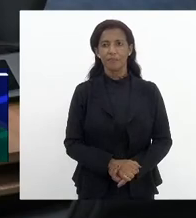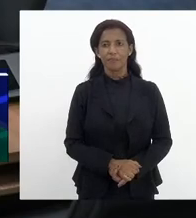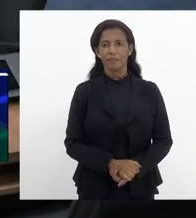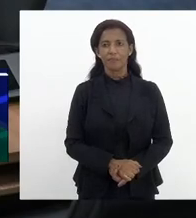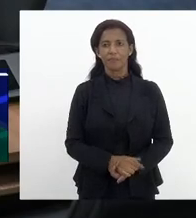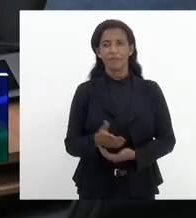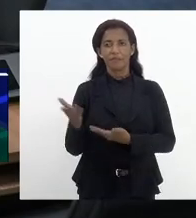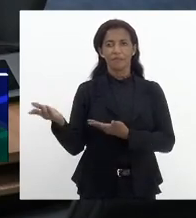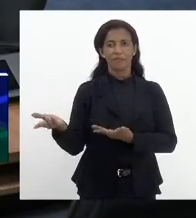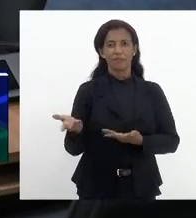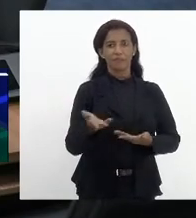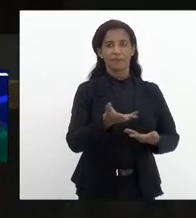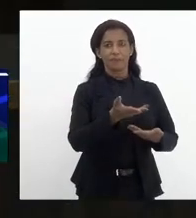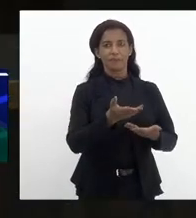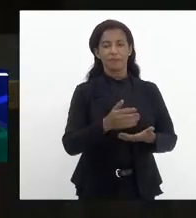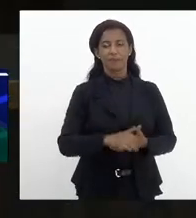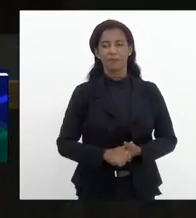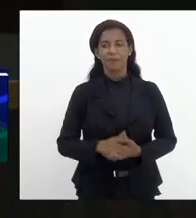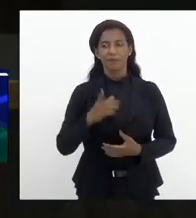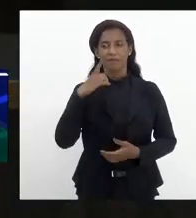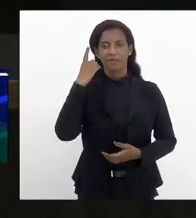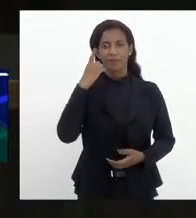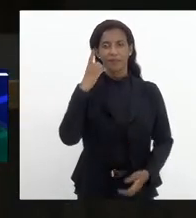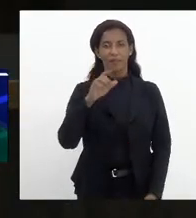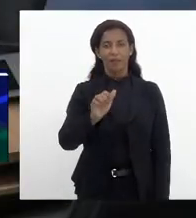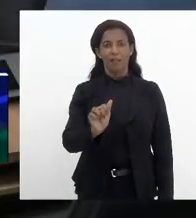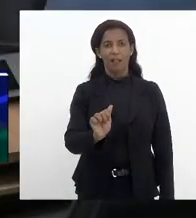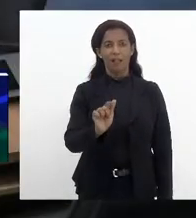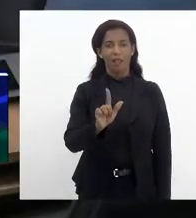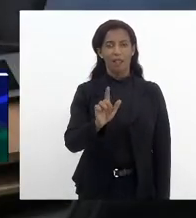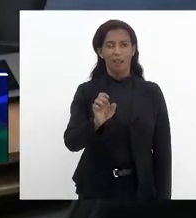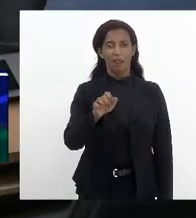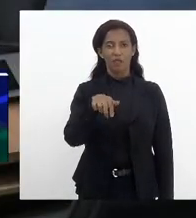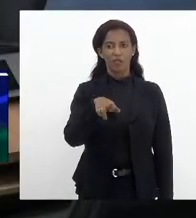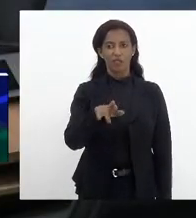Próximo orador inscrito é o nobre deputado Alexandre Knoploch.